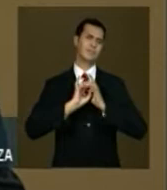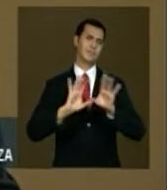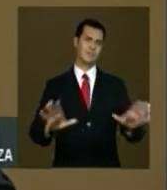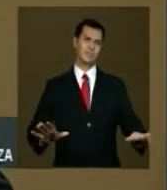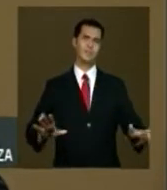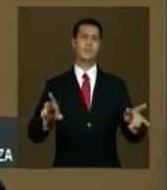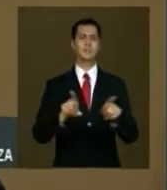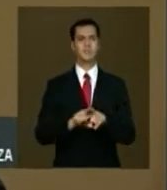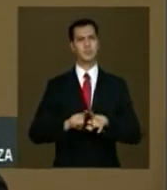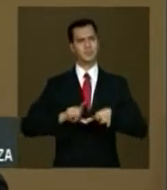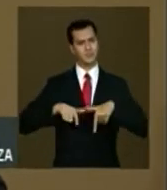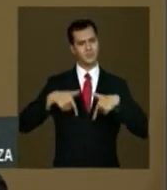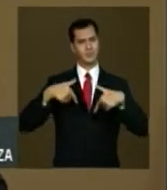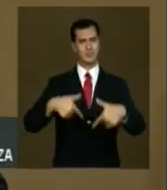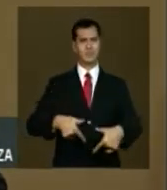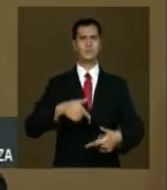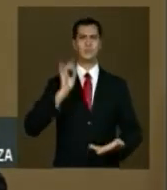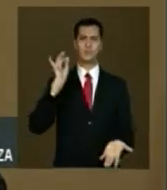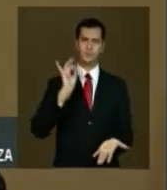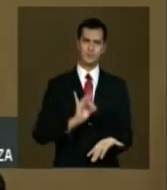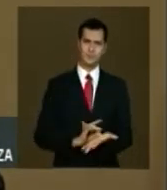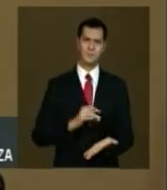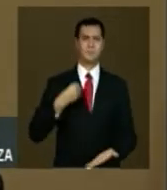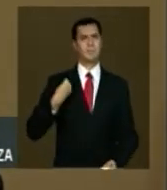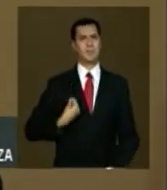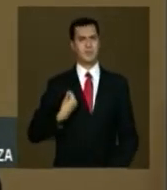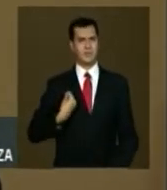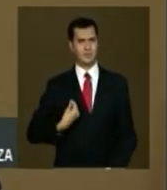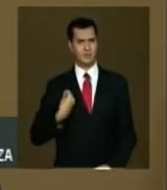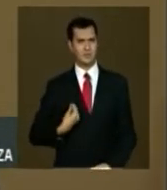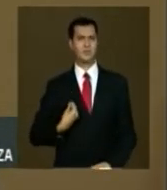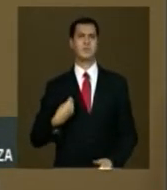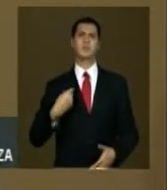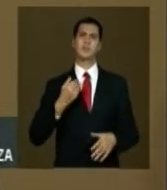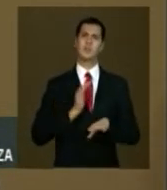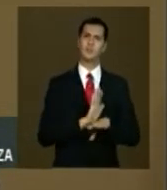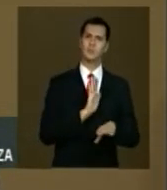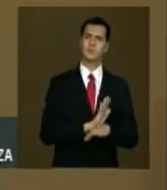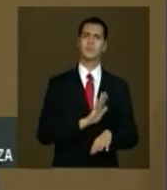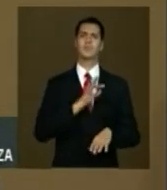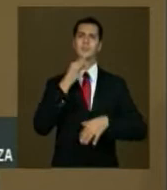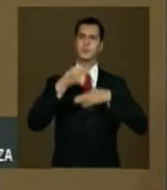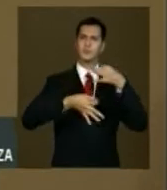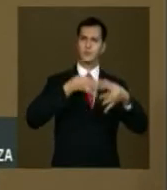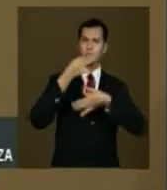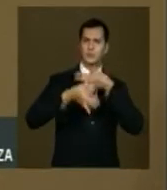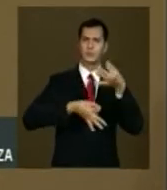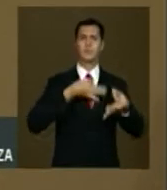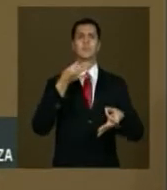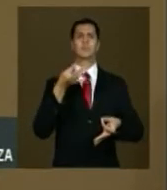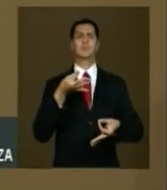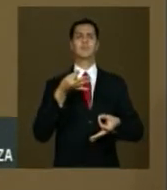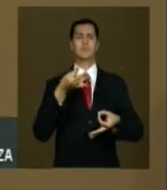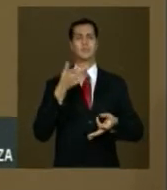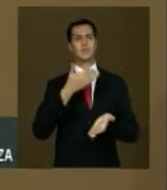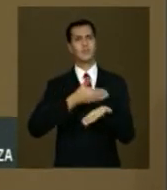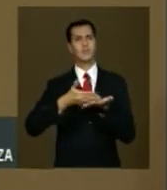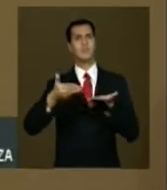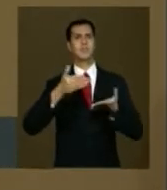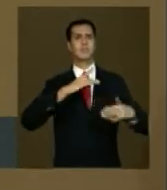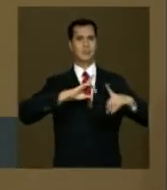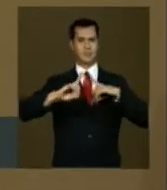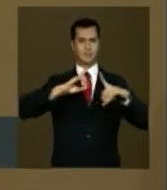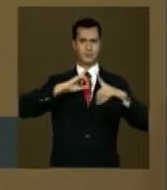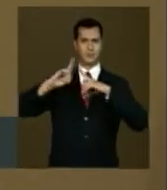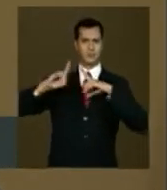desafiados a efetivamente participar dar suas contribuições e construir um debate onde a agenda